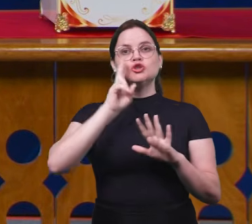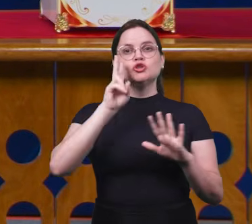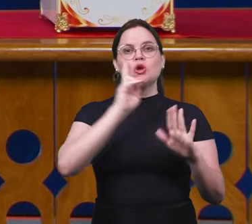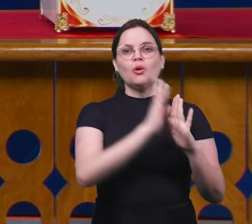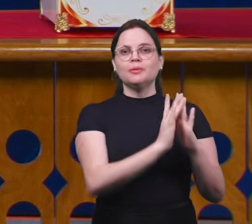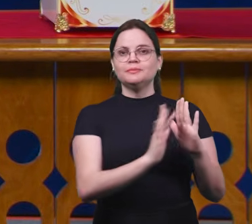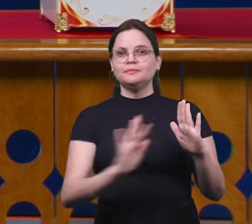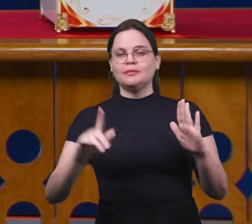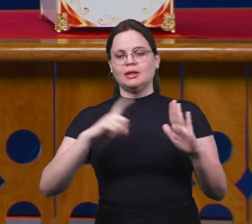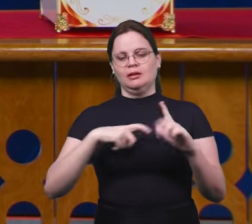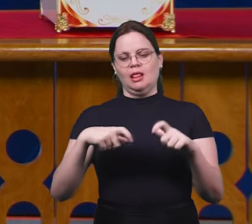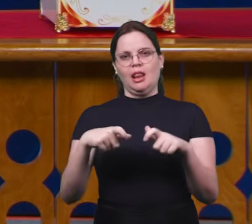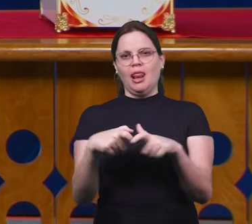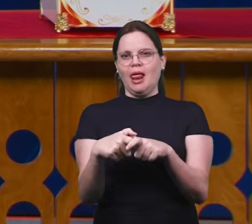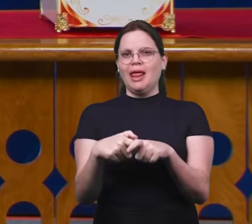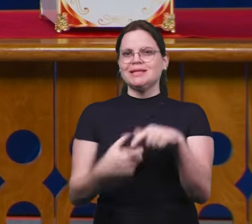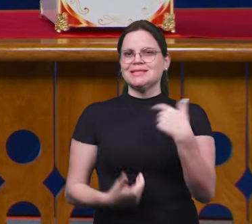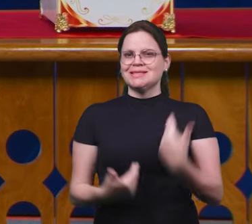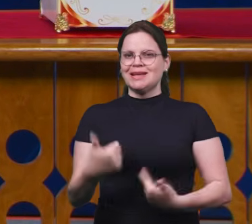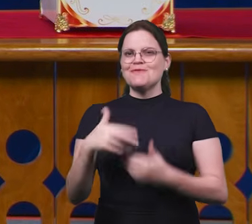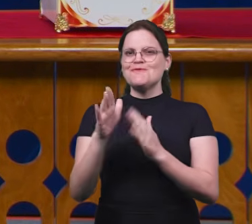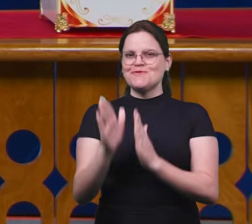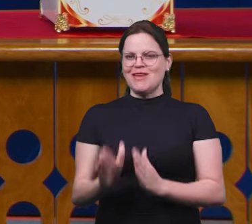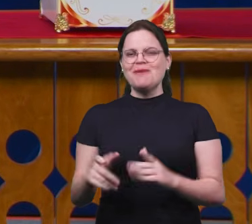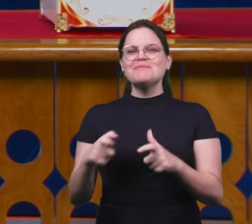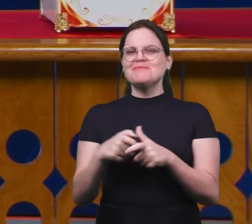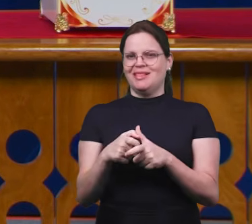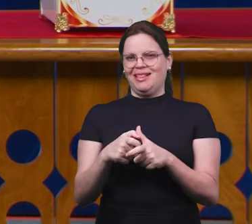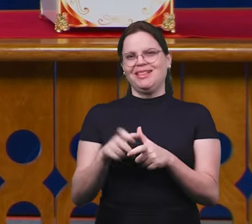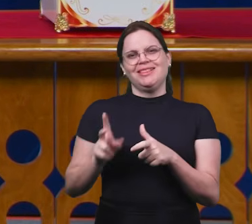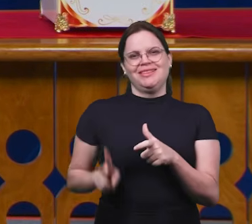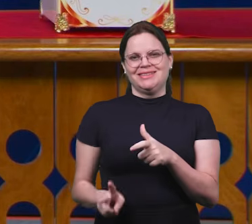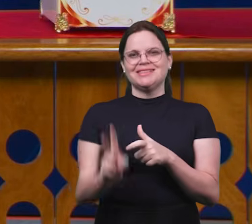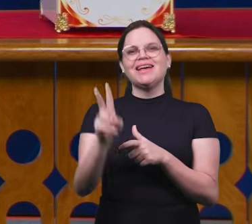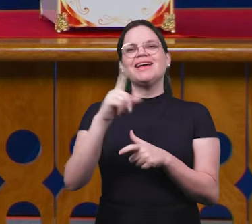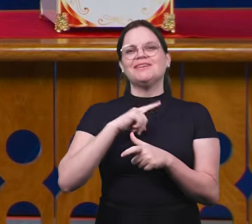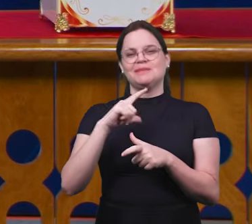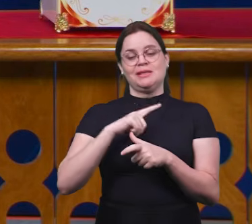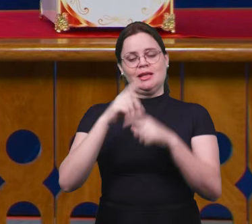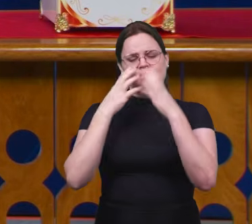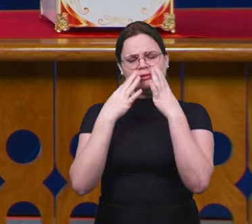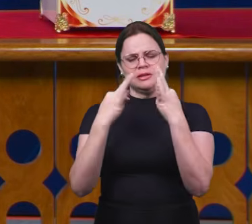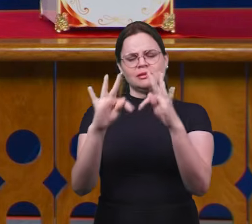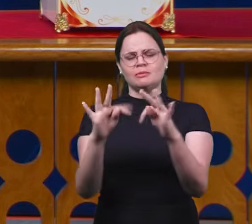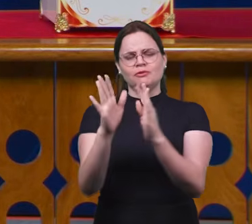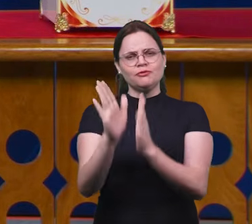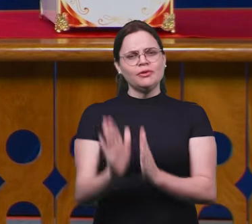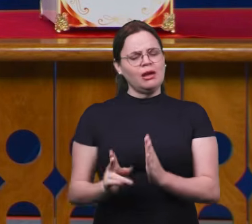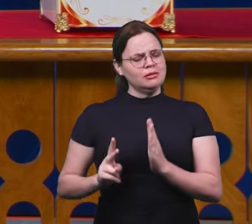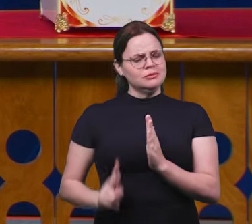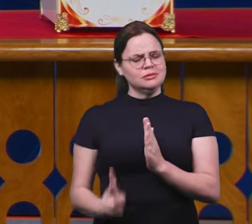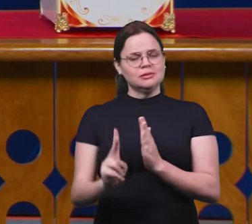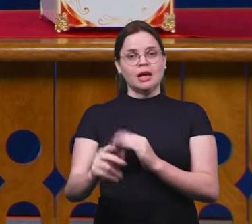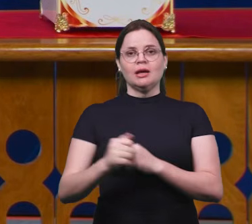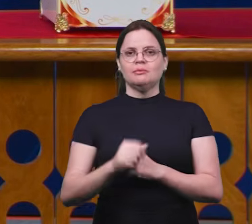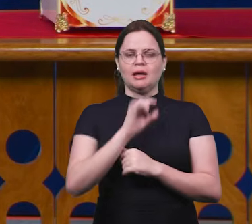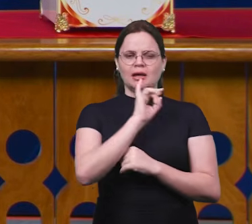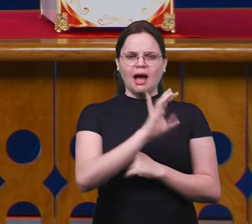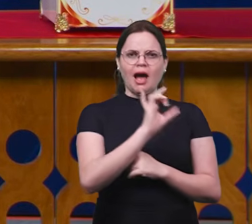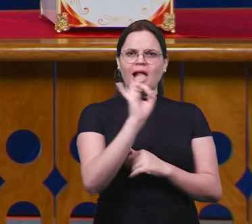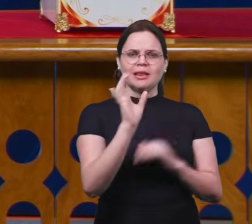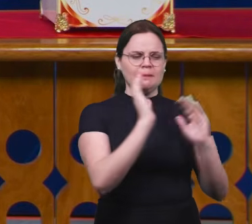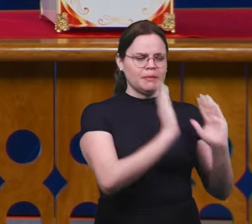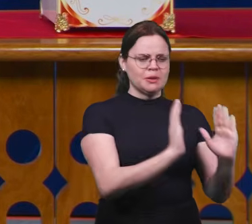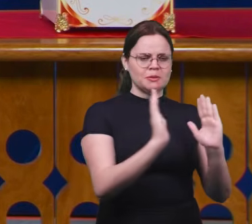igreja, Deus sempre teve um remanescente fiel. Deus sempre teve uma testemunha. Aquilo que nós encontramos em cada